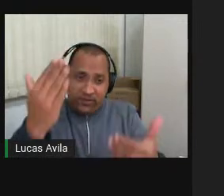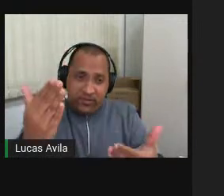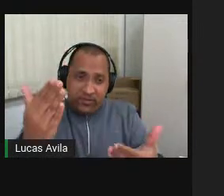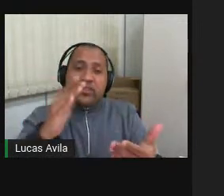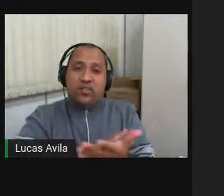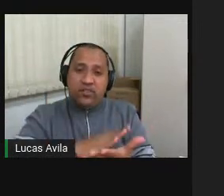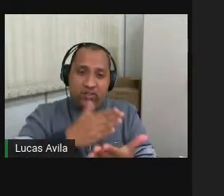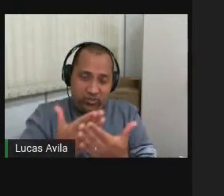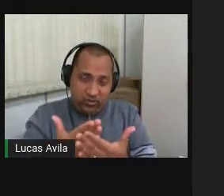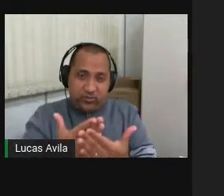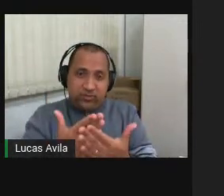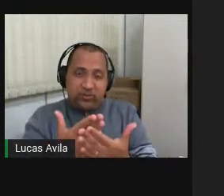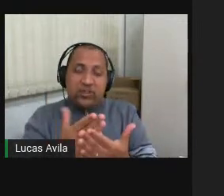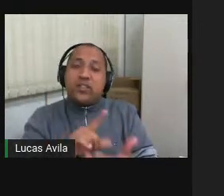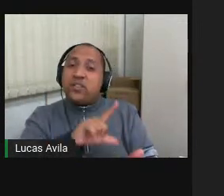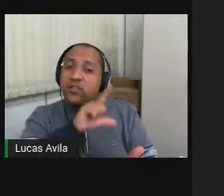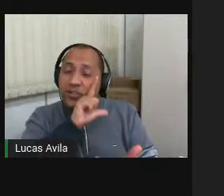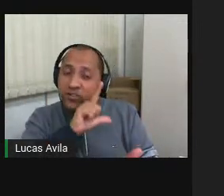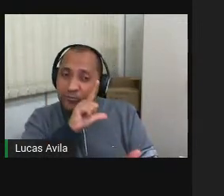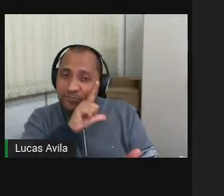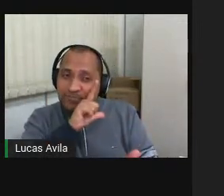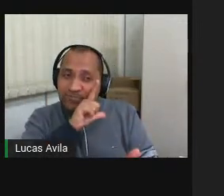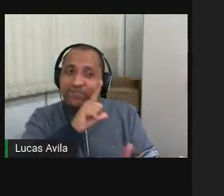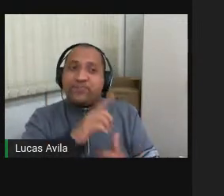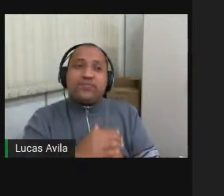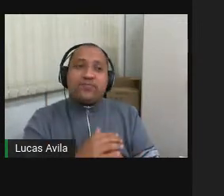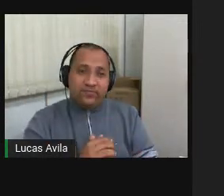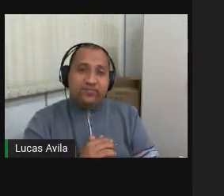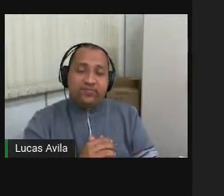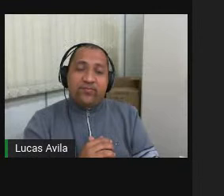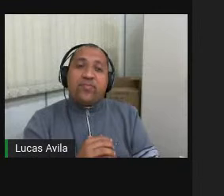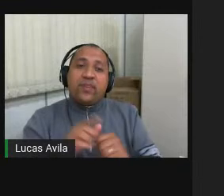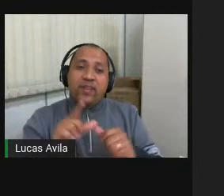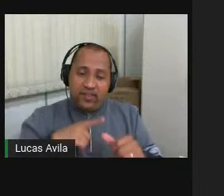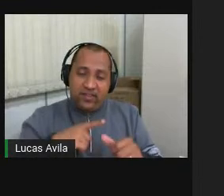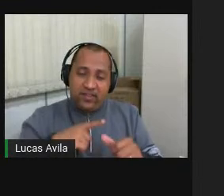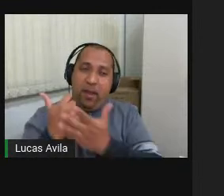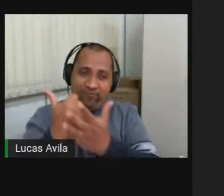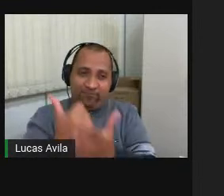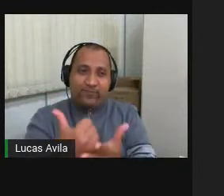intérprete Lucas de Lima Xavier pela colaboração.